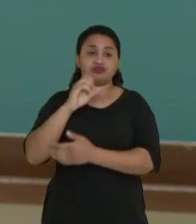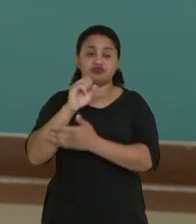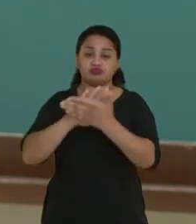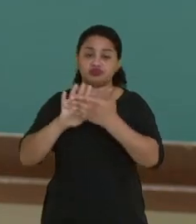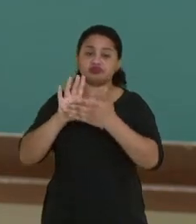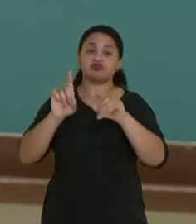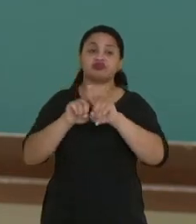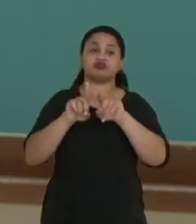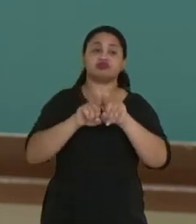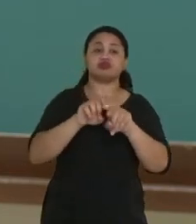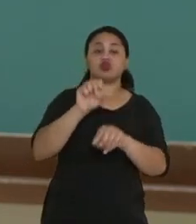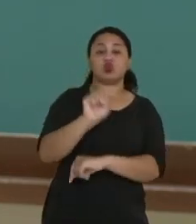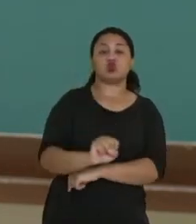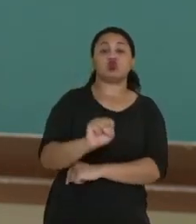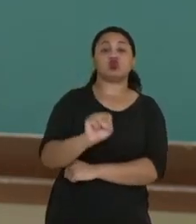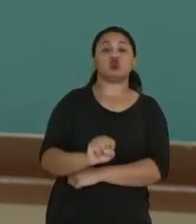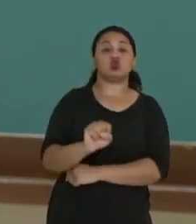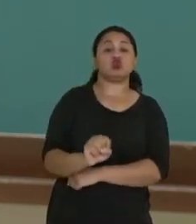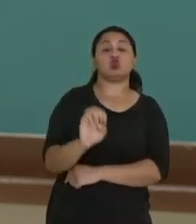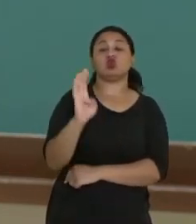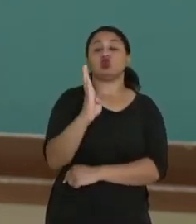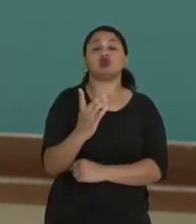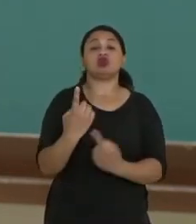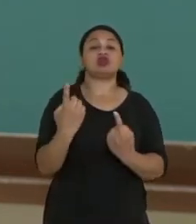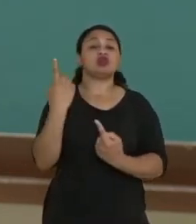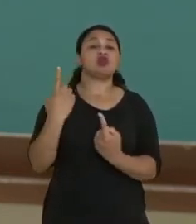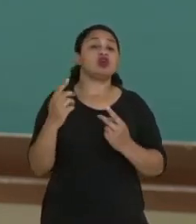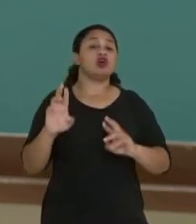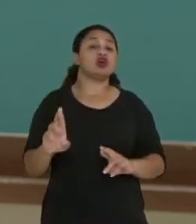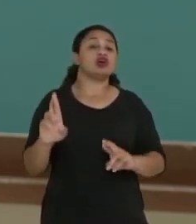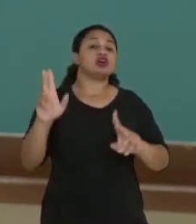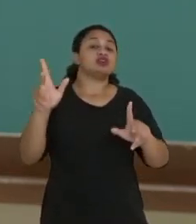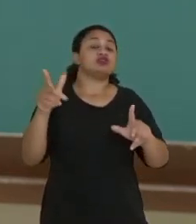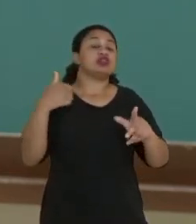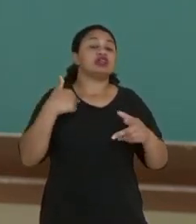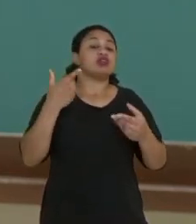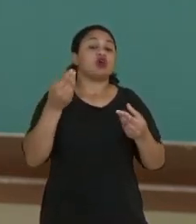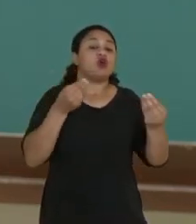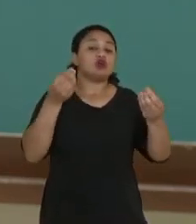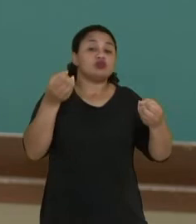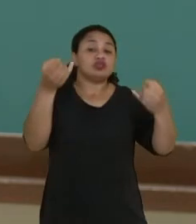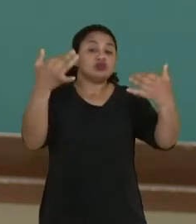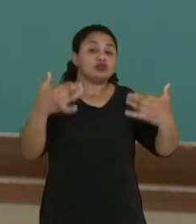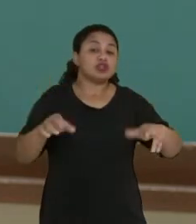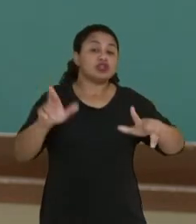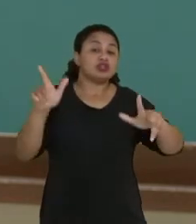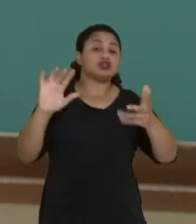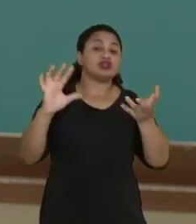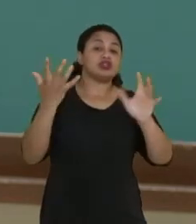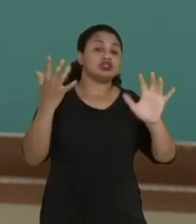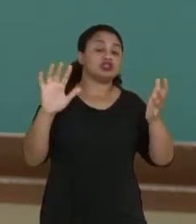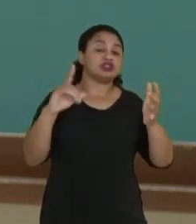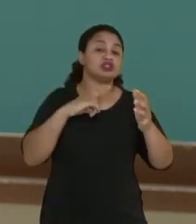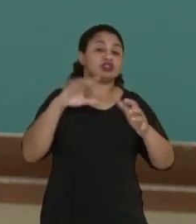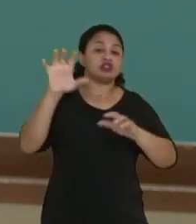e a região Sul. Que fator pode explicar as diferenças climáticas entre essas duas regiões?